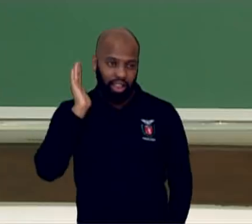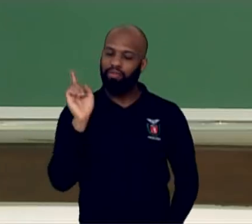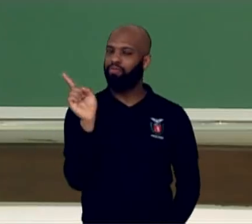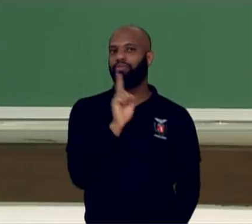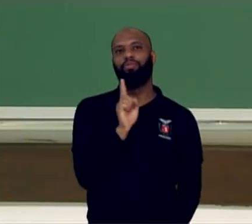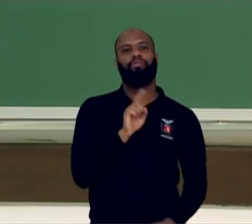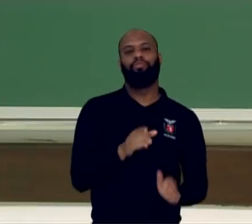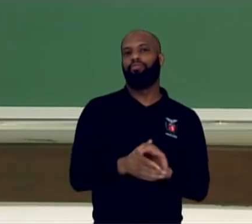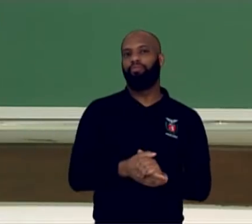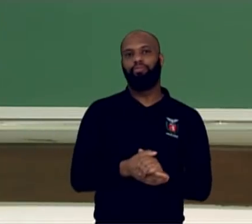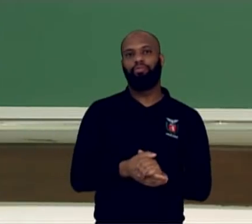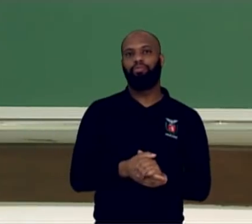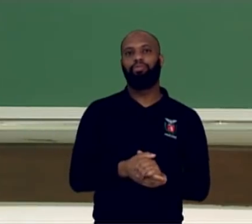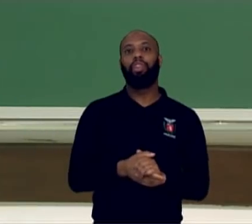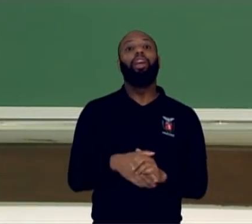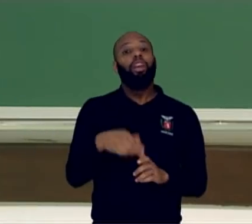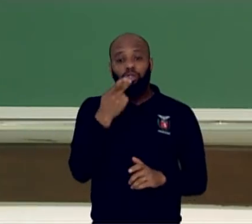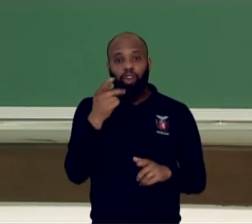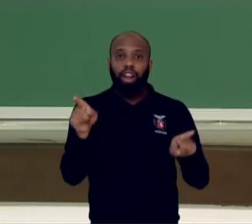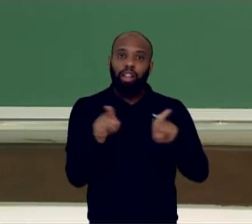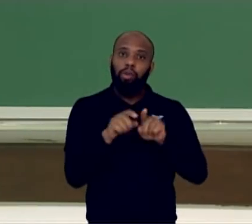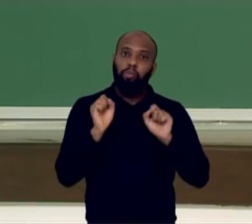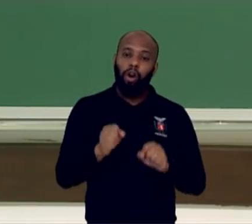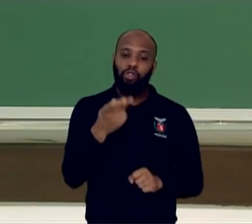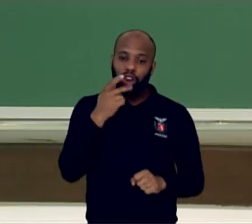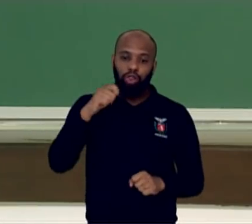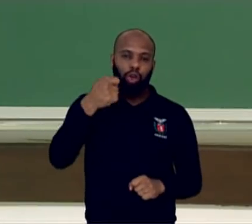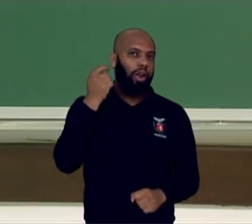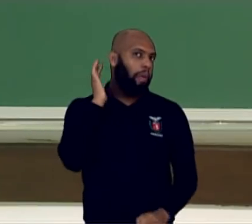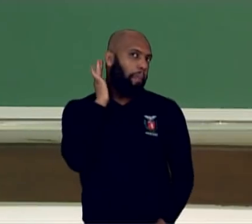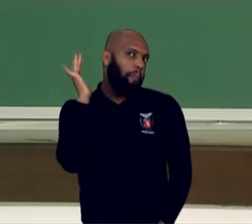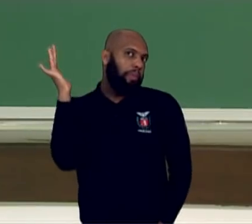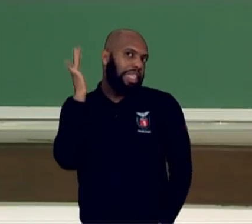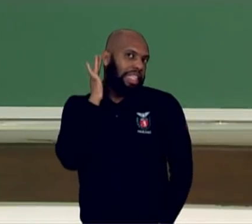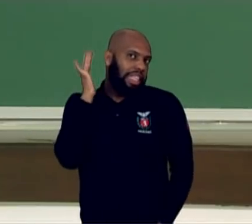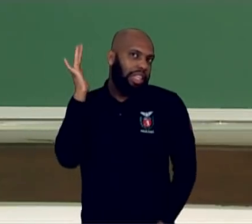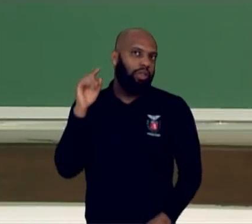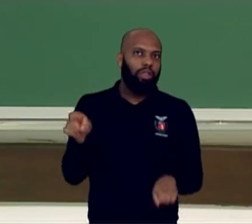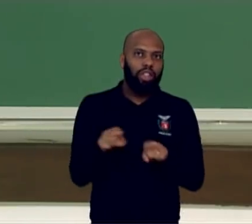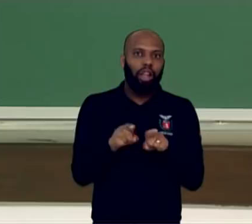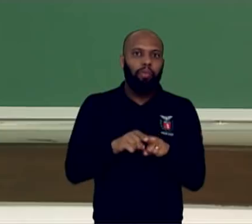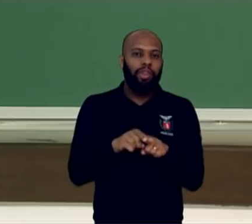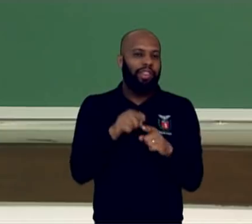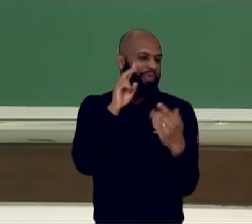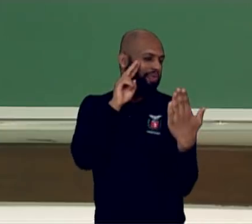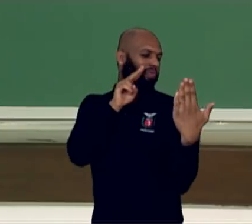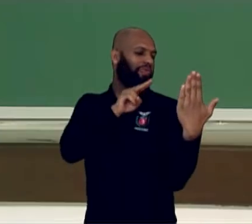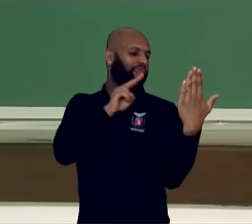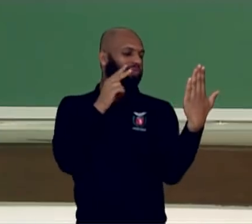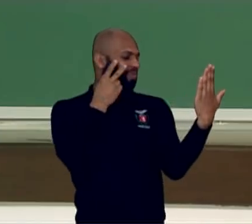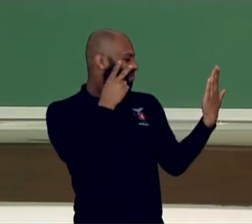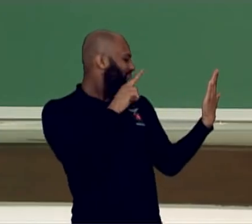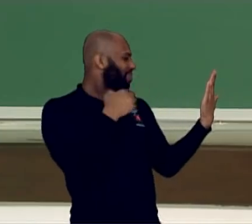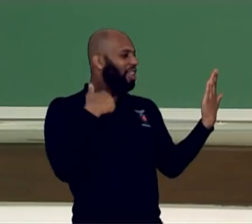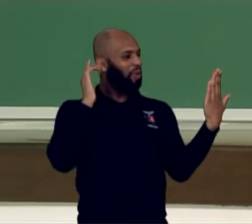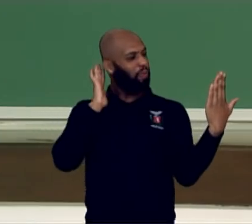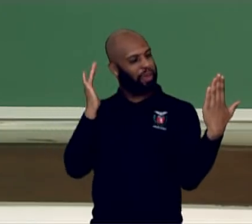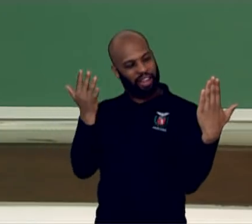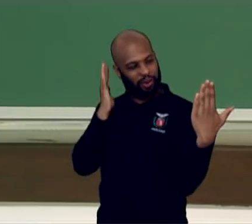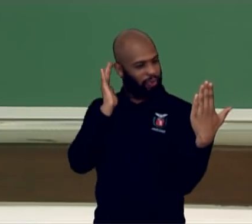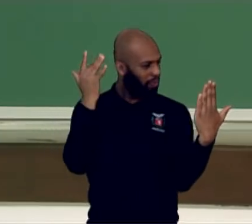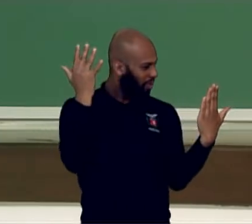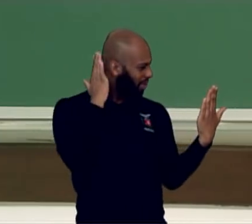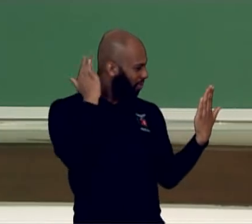figurado. Ela pode estar falando sobre a questão de brilhar, sobre a questão de se ver como uma pessoa que brilha, mas então não